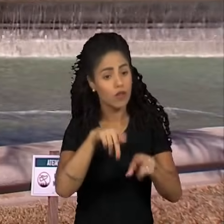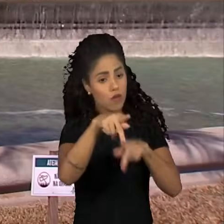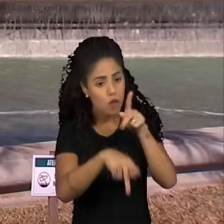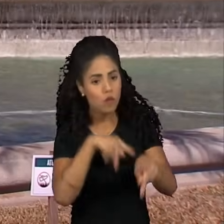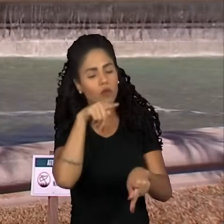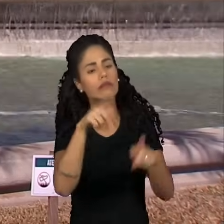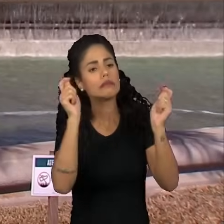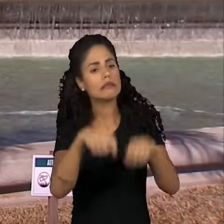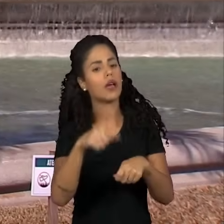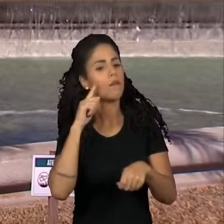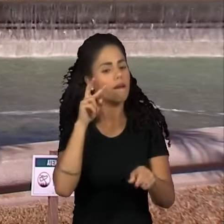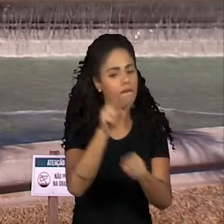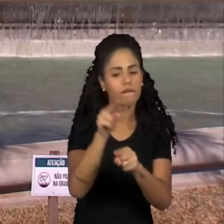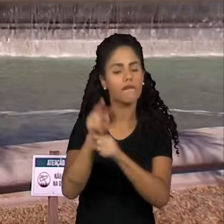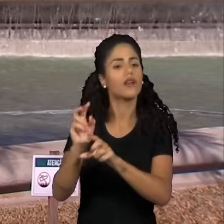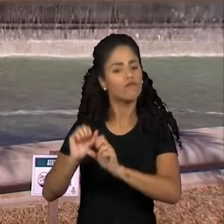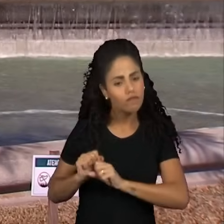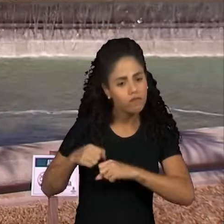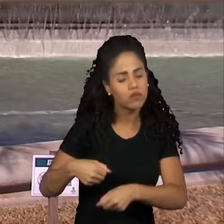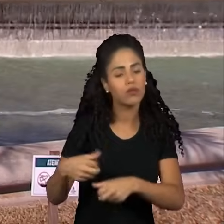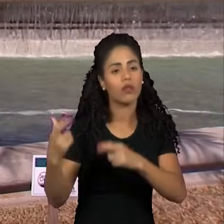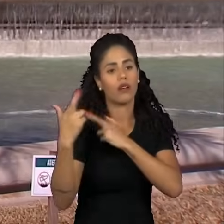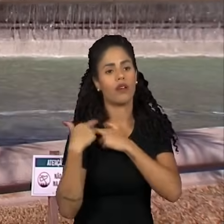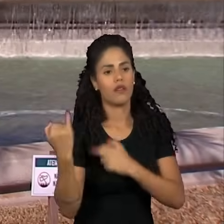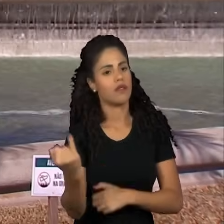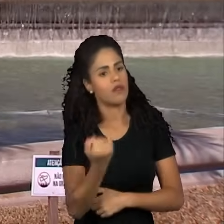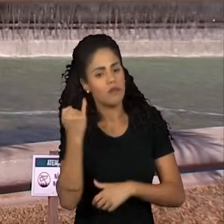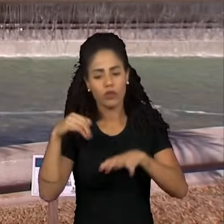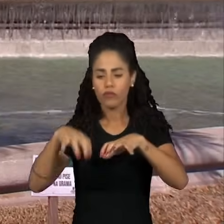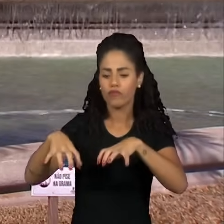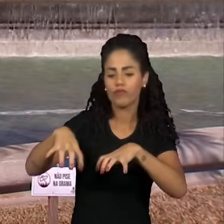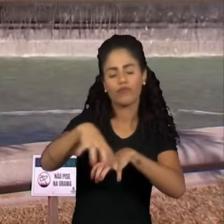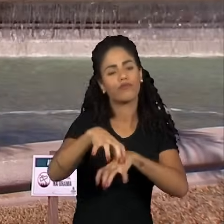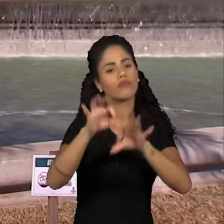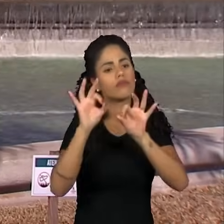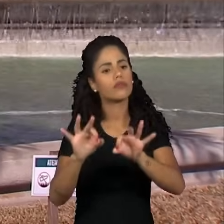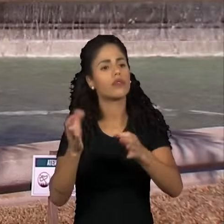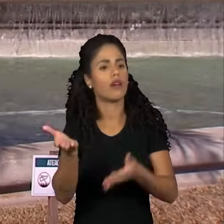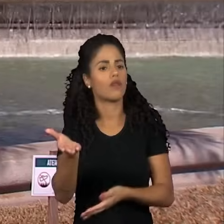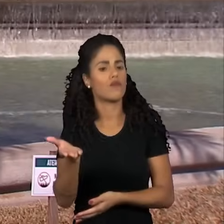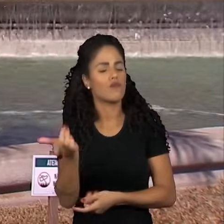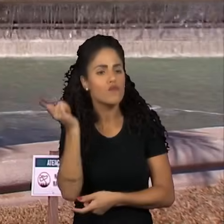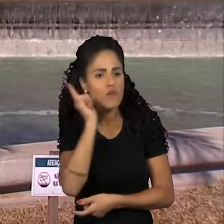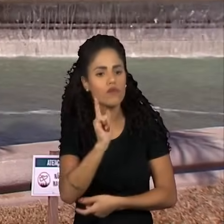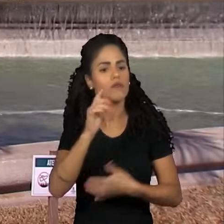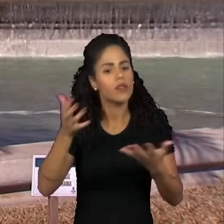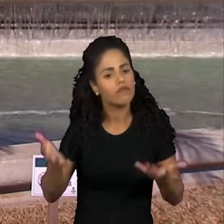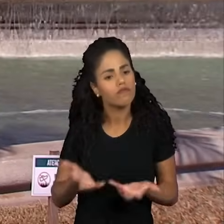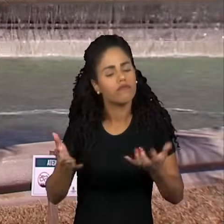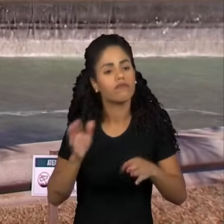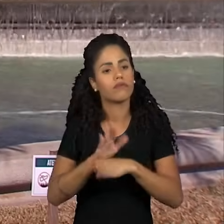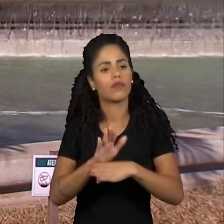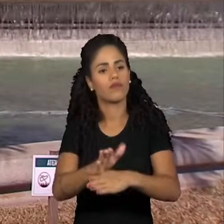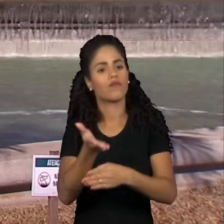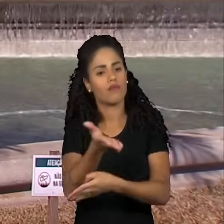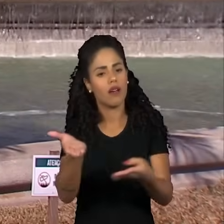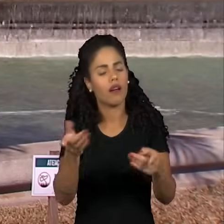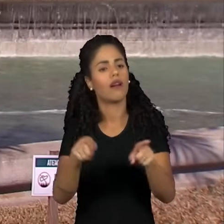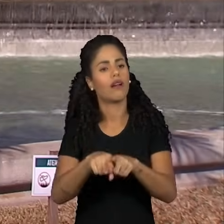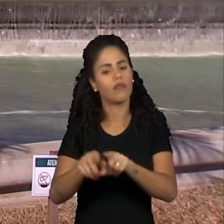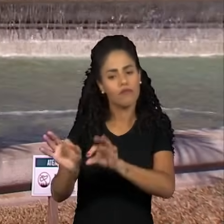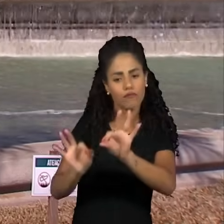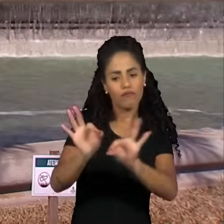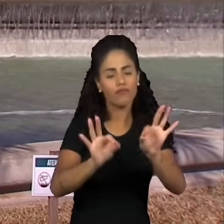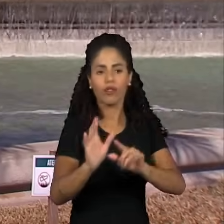ela consiga entender a relevância desses espaços, se aproximar e também se inspirar para estar junto de